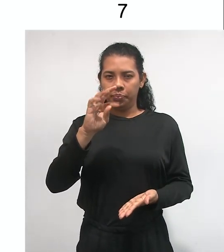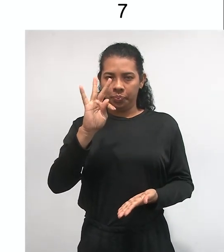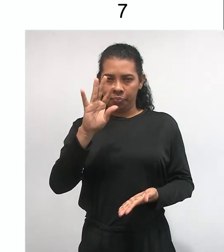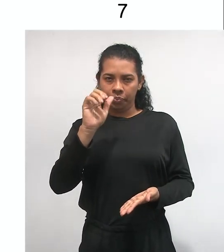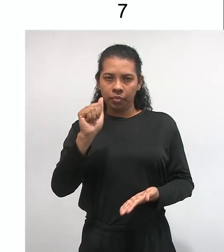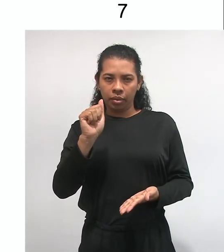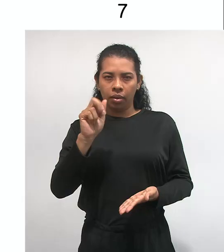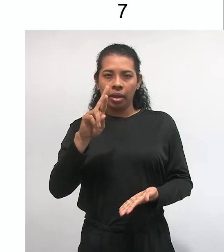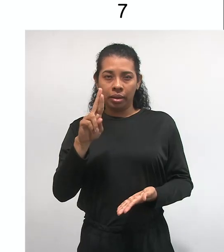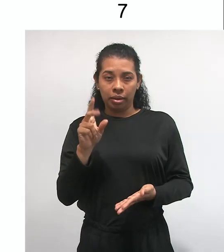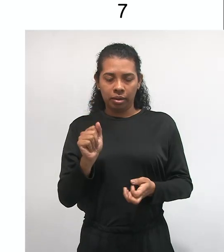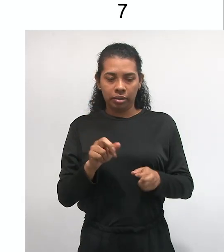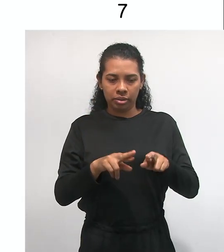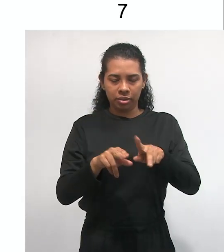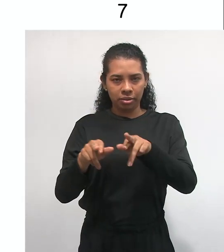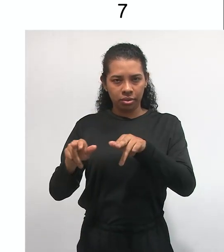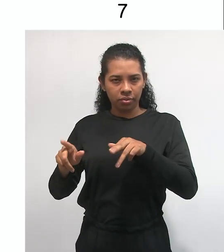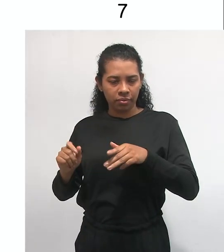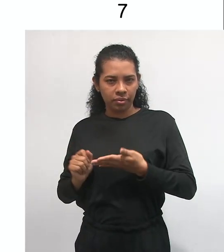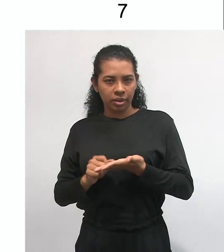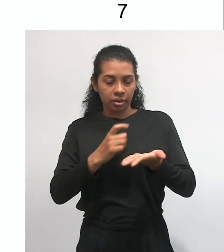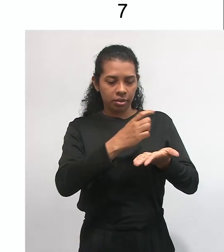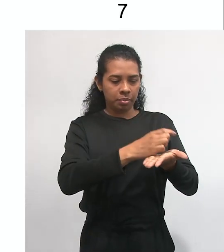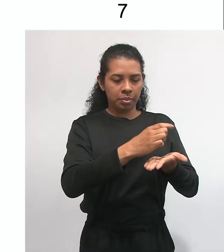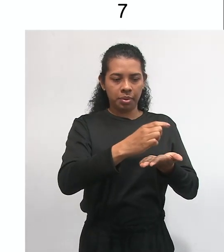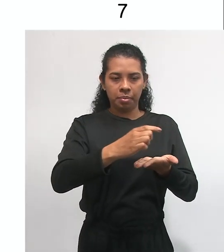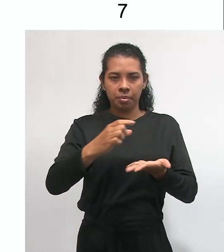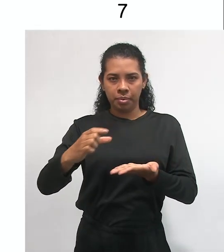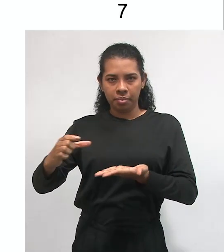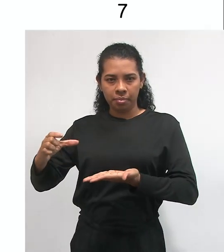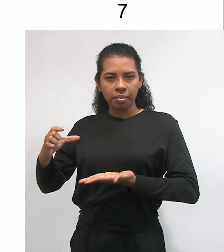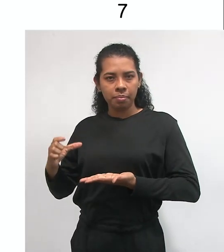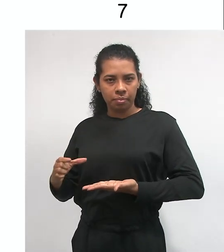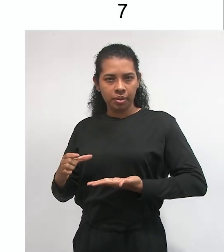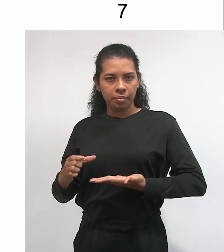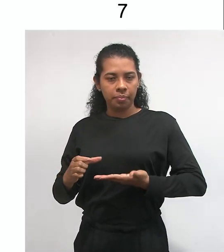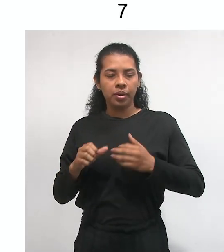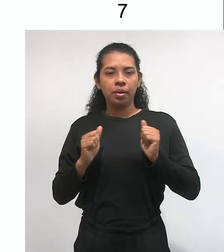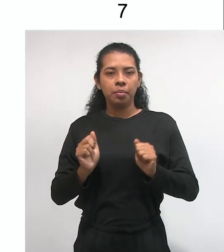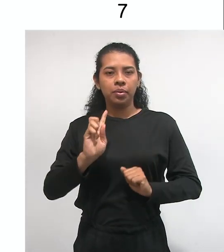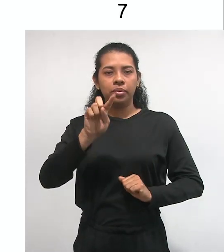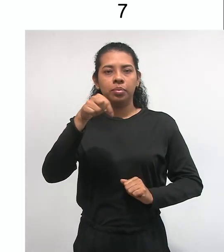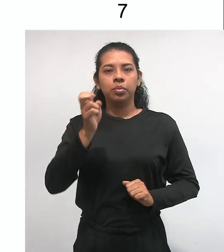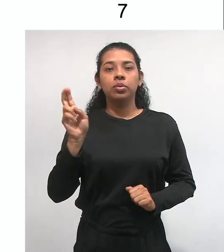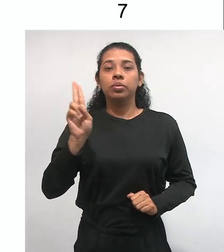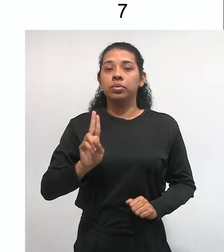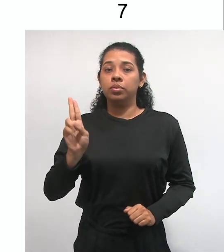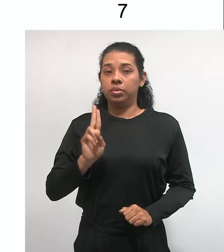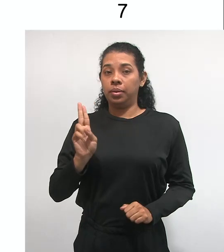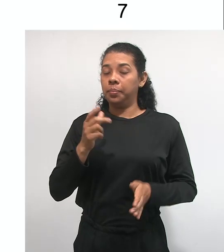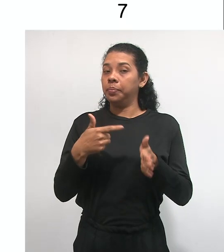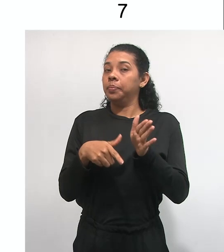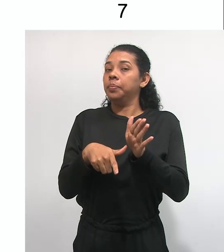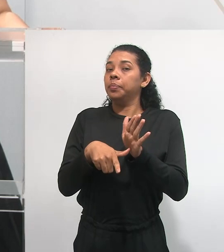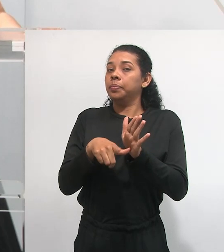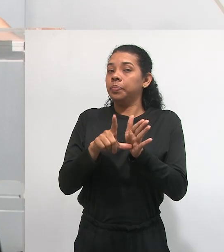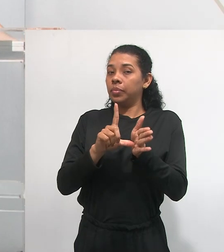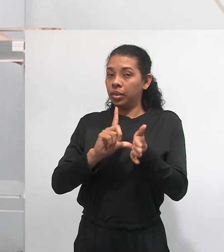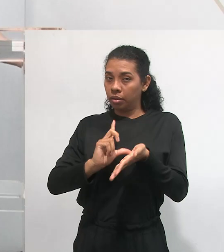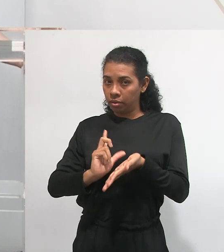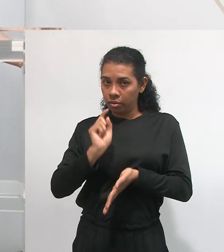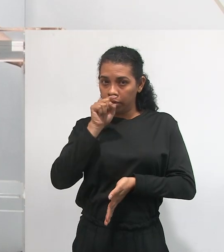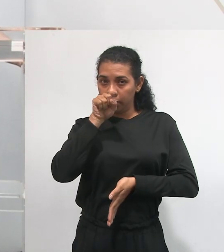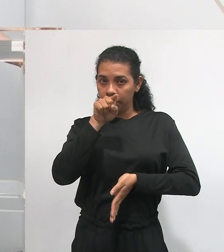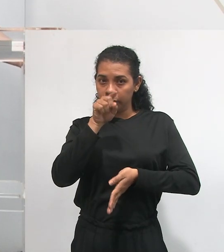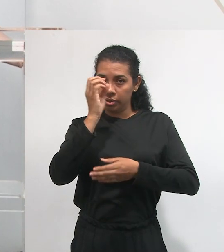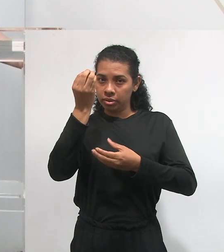as cartas e que seu jogo fique pronto para ser utilizado. Antes disso, antes de você imprimir as